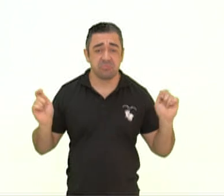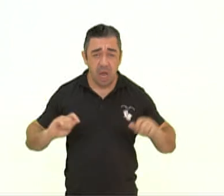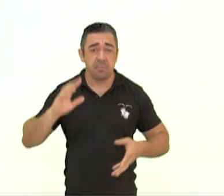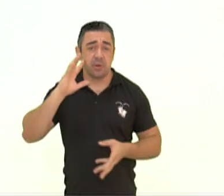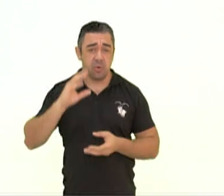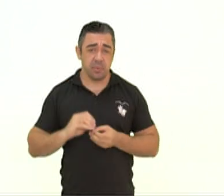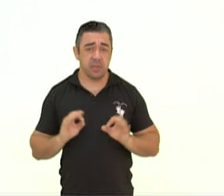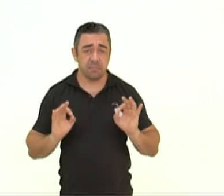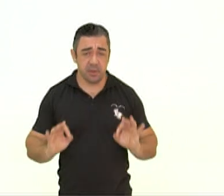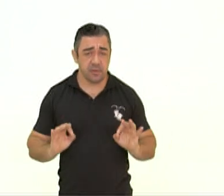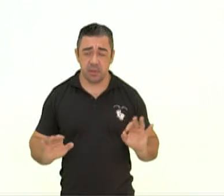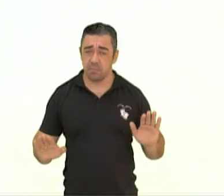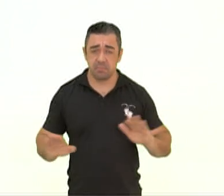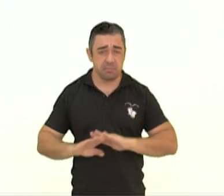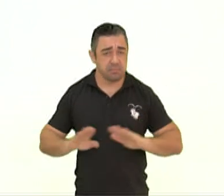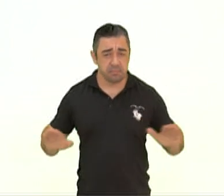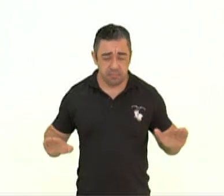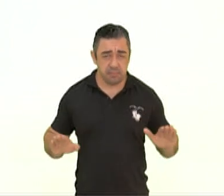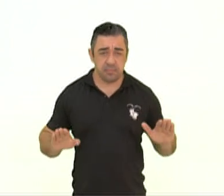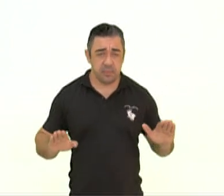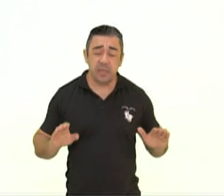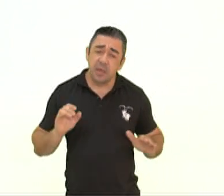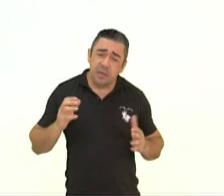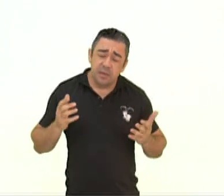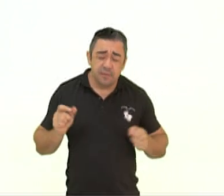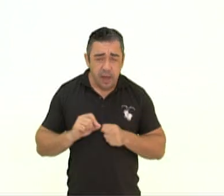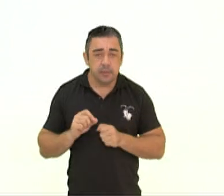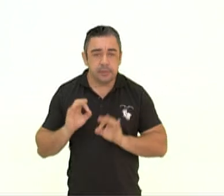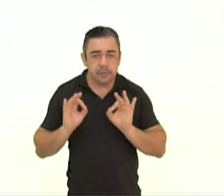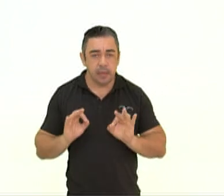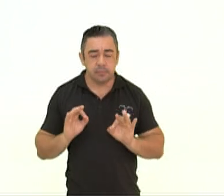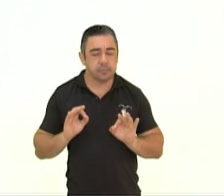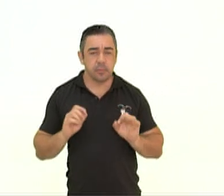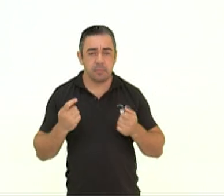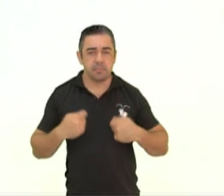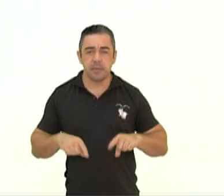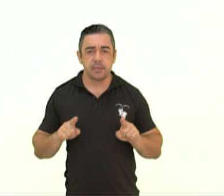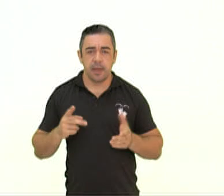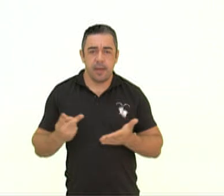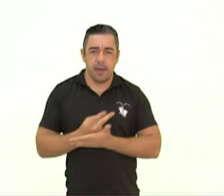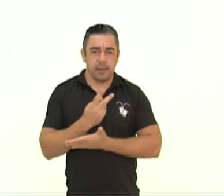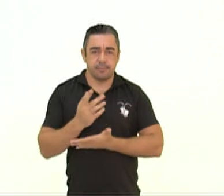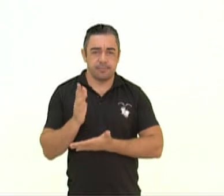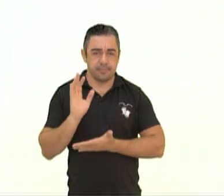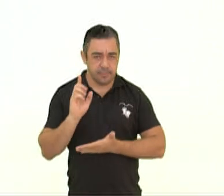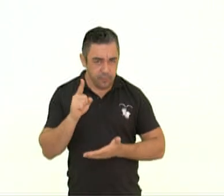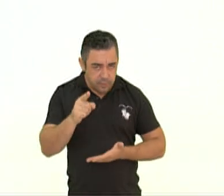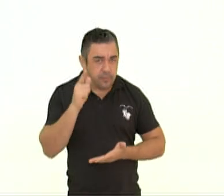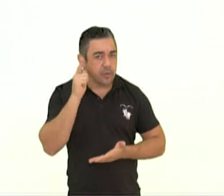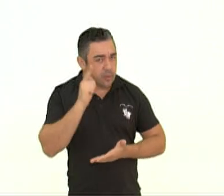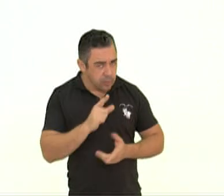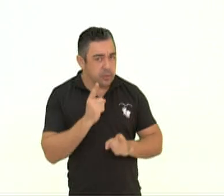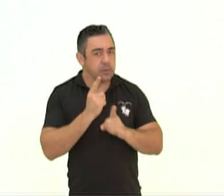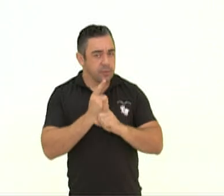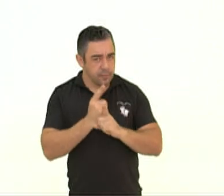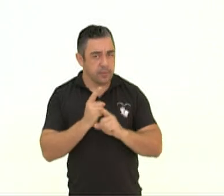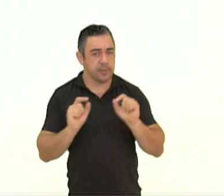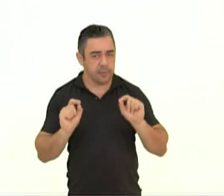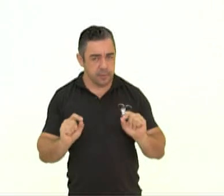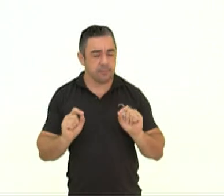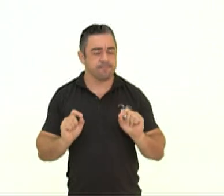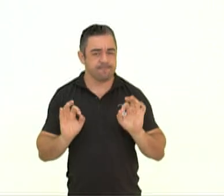independentes uma da outra. Perfeito? Se fizer aquele processo, não tem como você errar. Você vai conseguir detectar